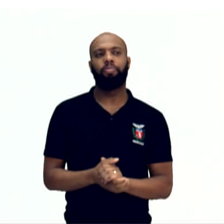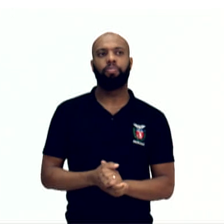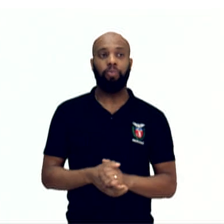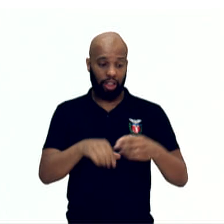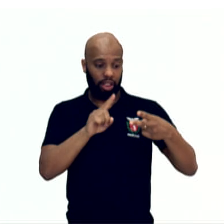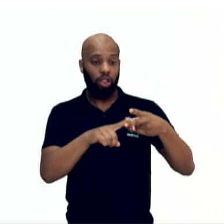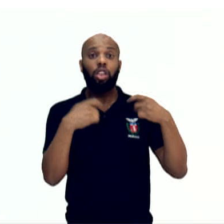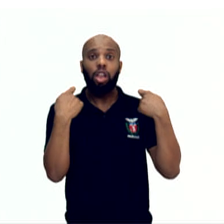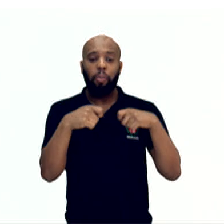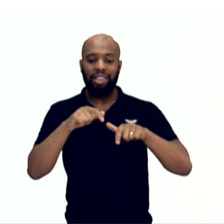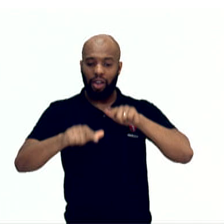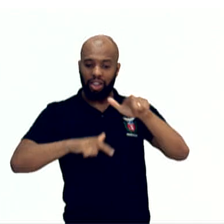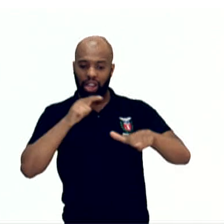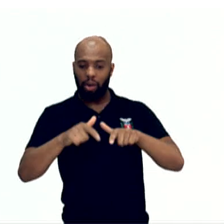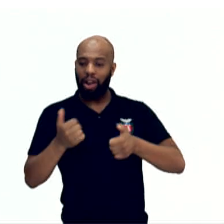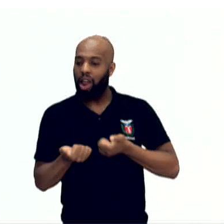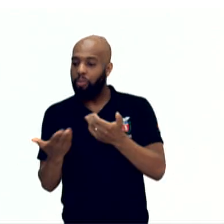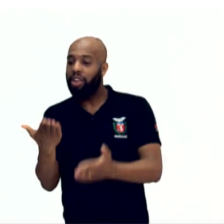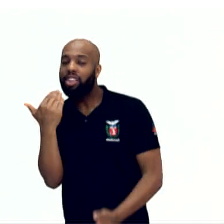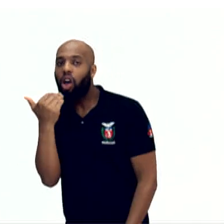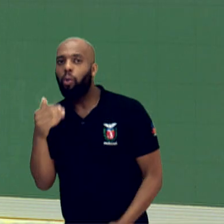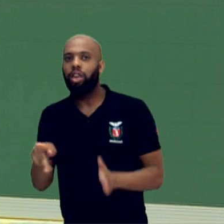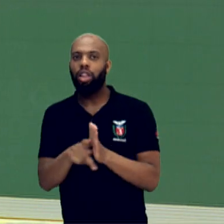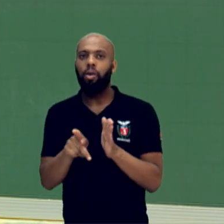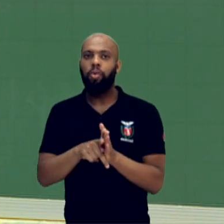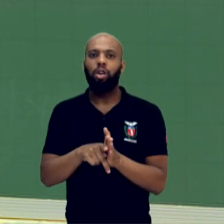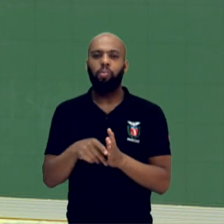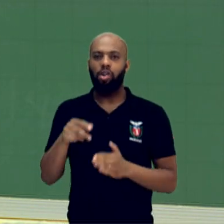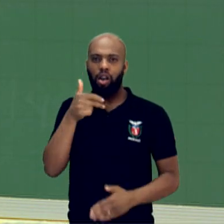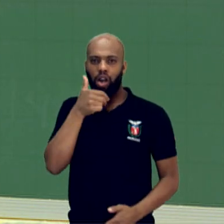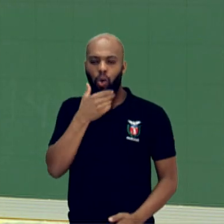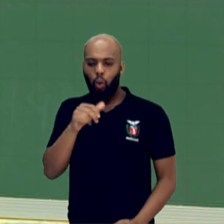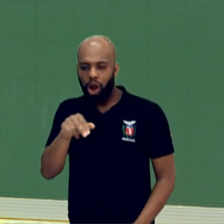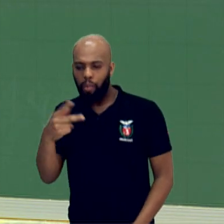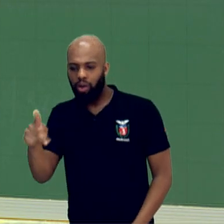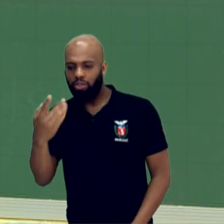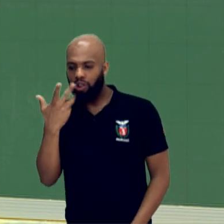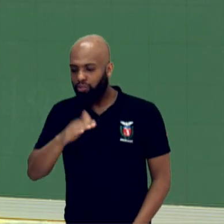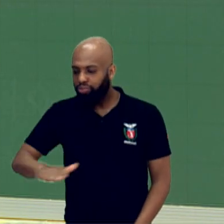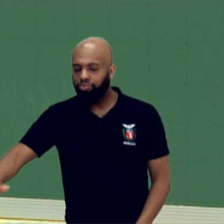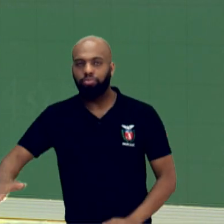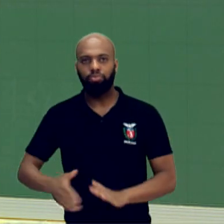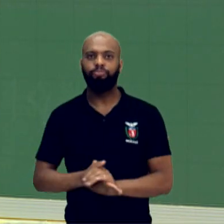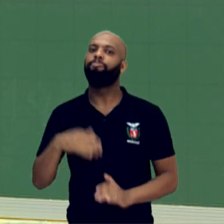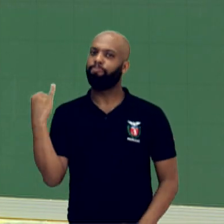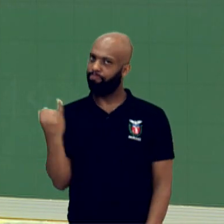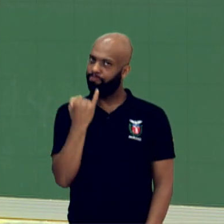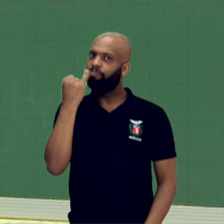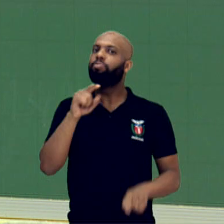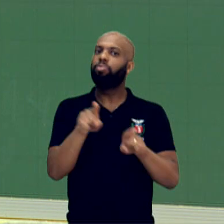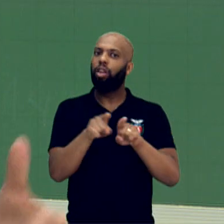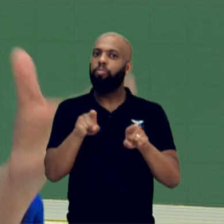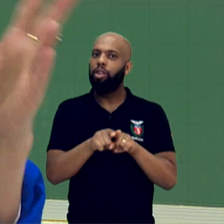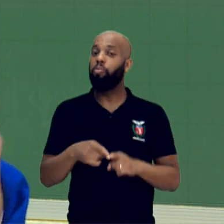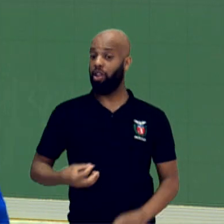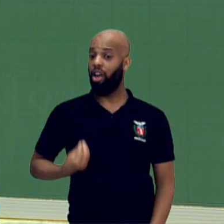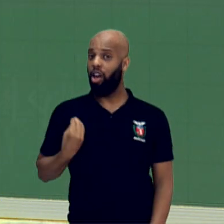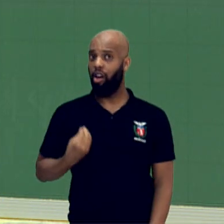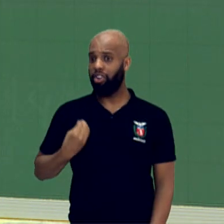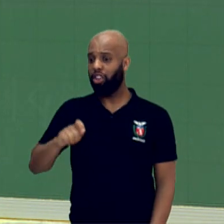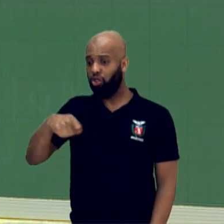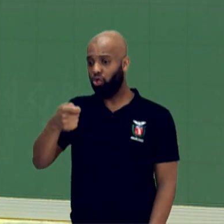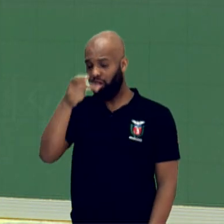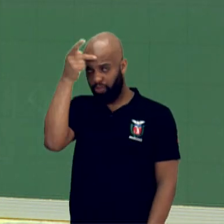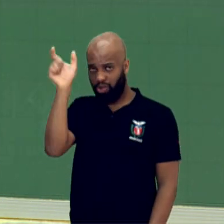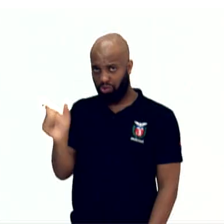Precisar trabalhar para sustentar os irmãos mais novos também é um fato importante, tanto para quem escreve, para a vida da pessoa, quanto para